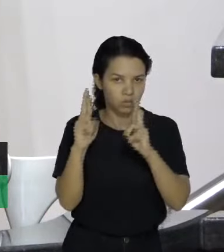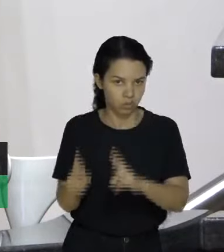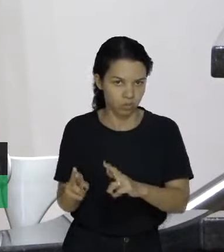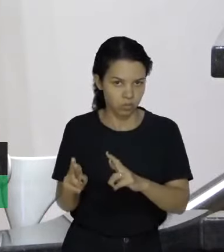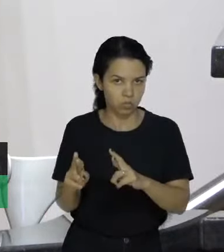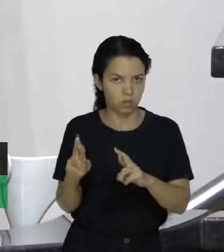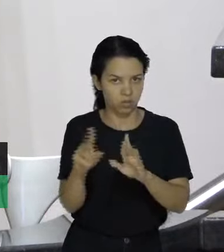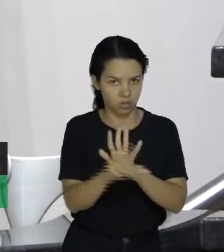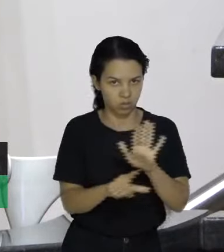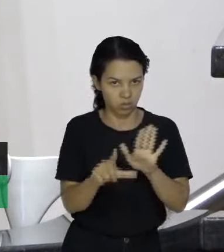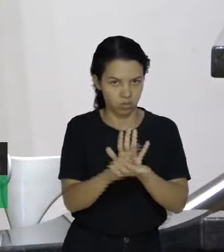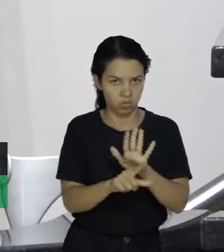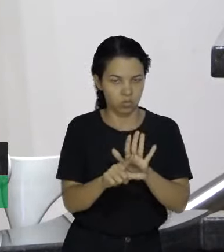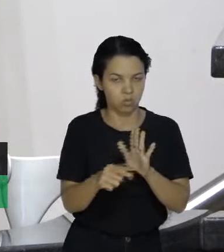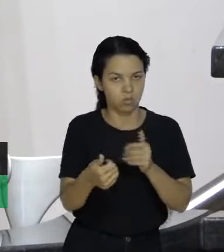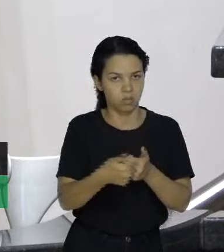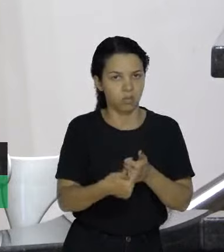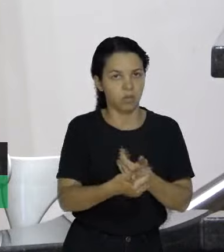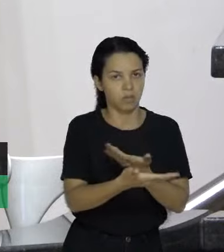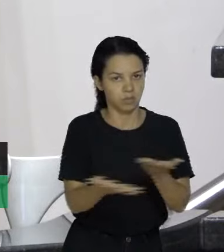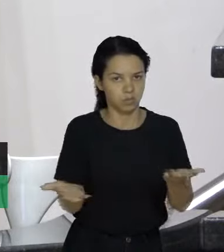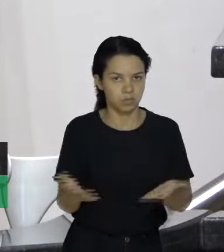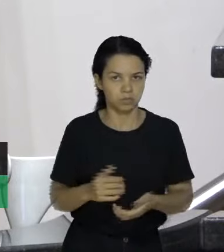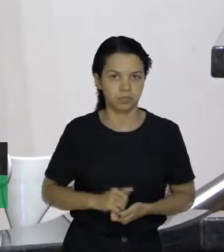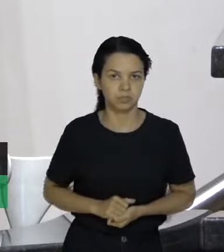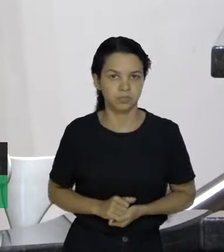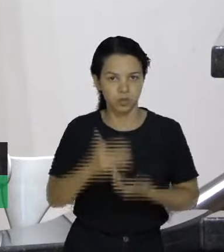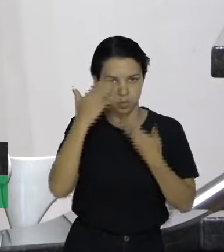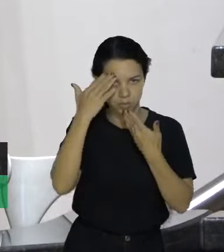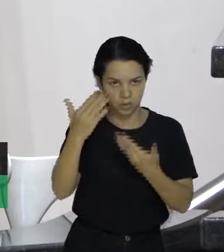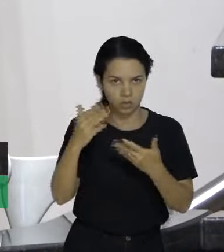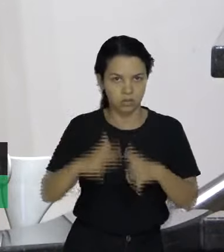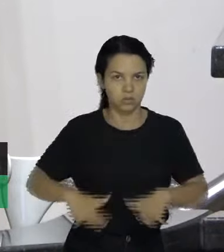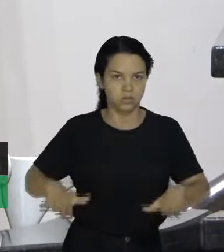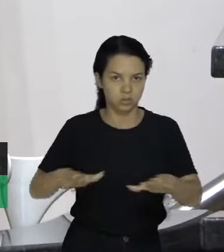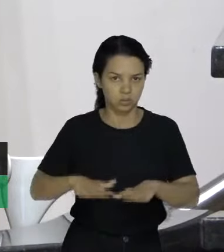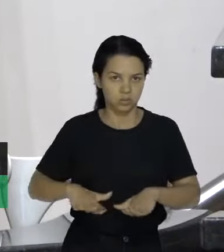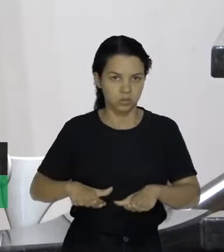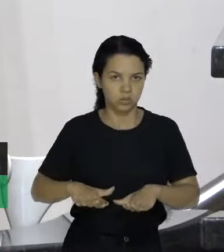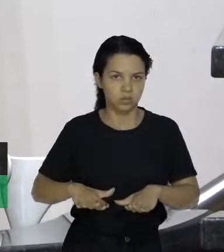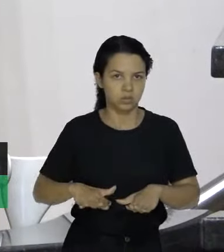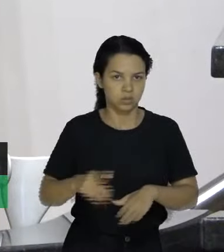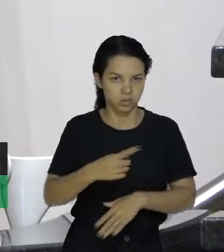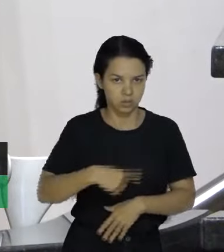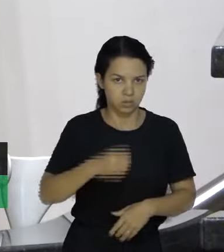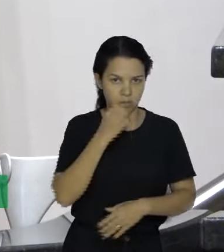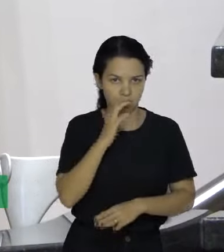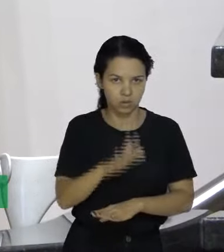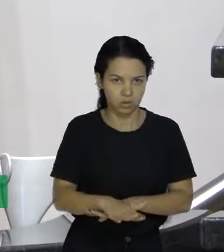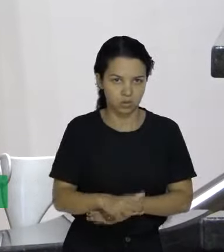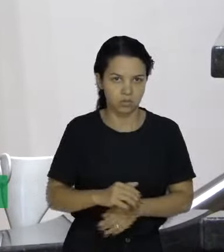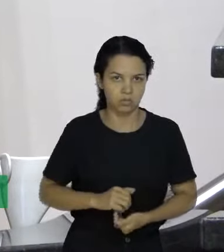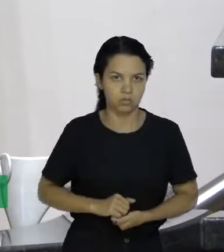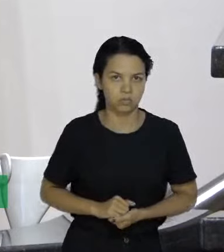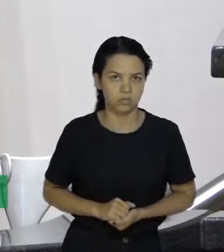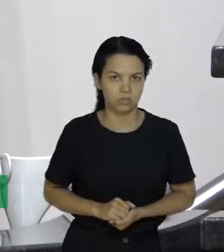legislação e ao próximo Obrigado a todos e vamos fazer uma boa tarde